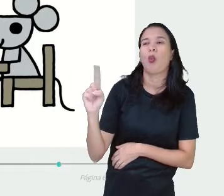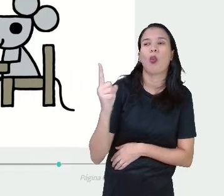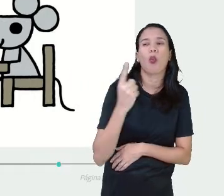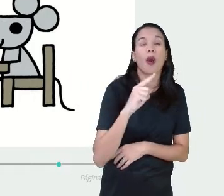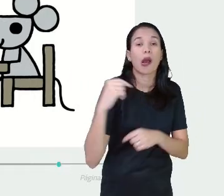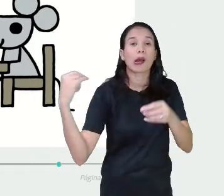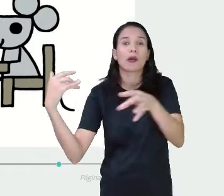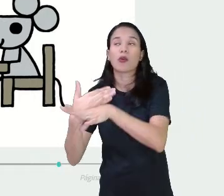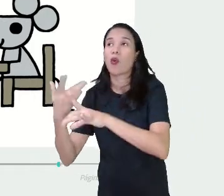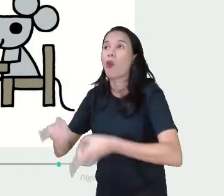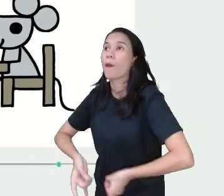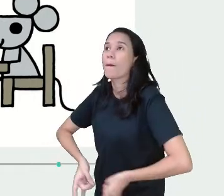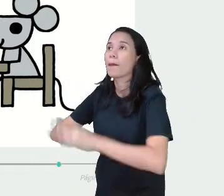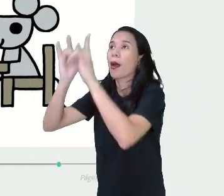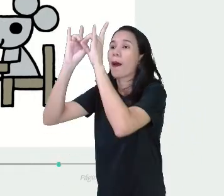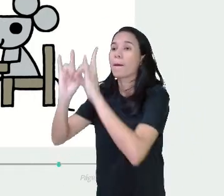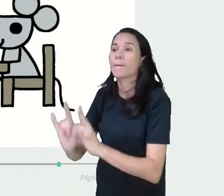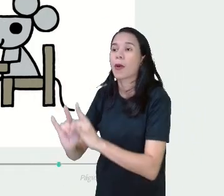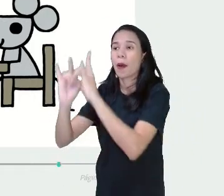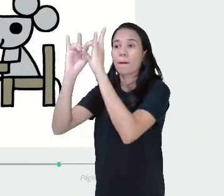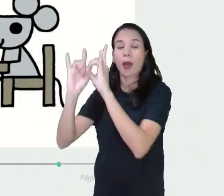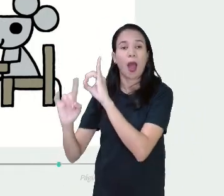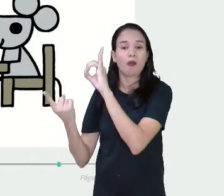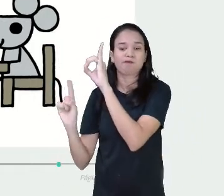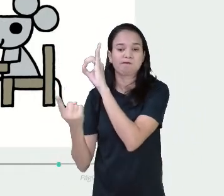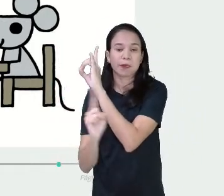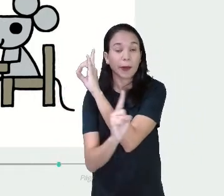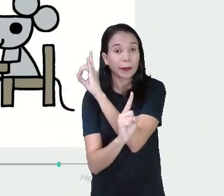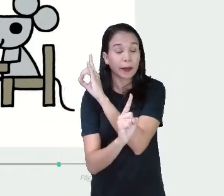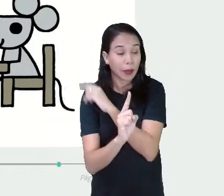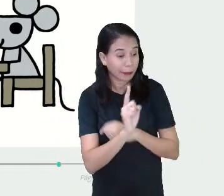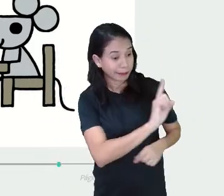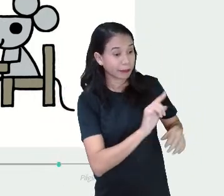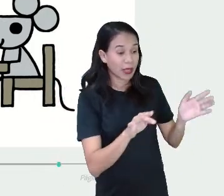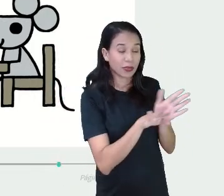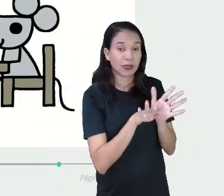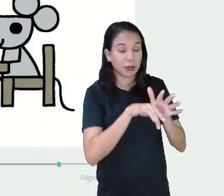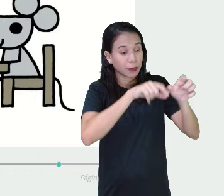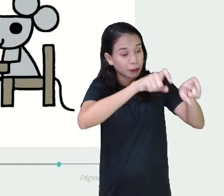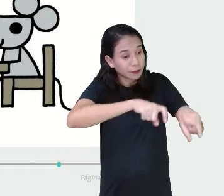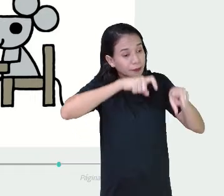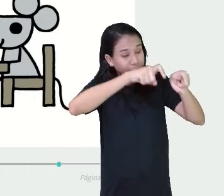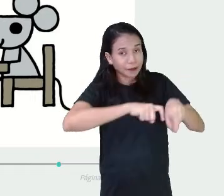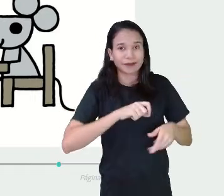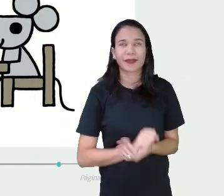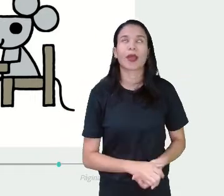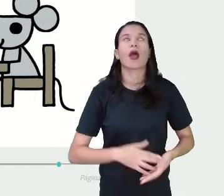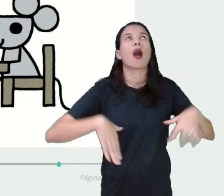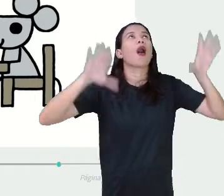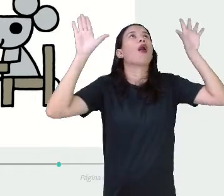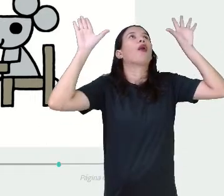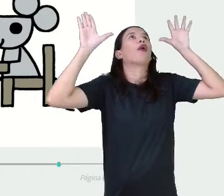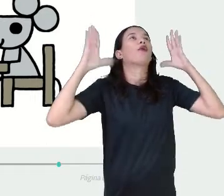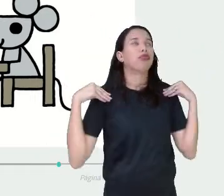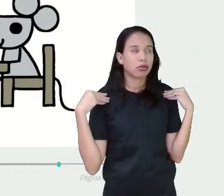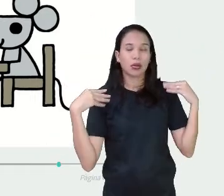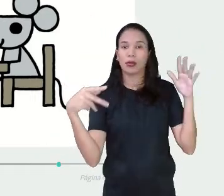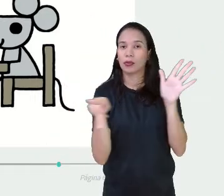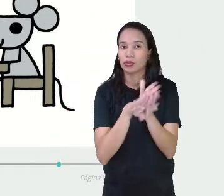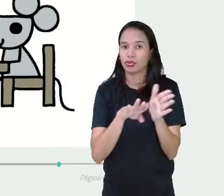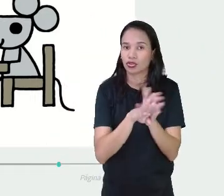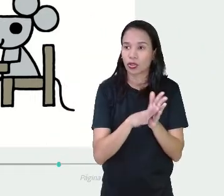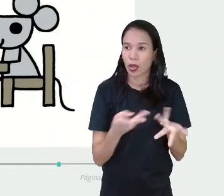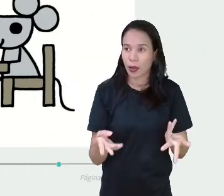casas, de prédios, não é? E aí, ele chegou no campo. Até que enfim você